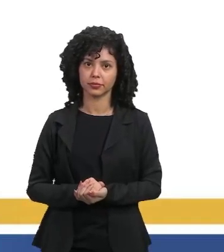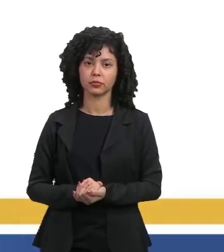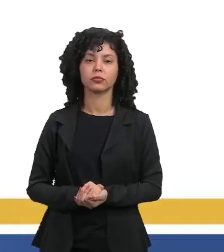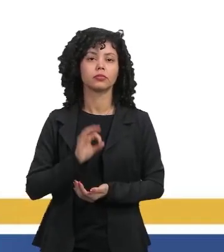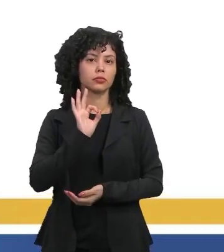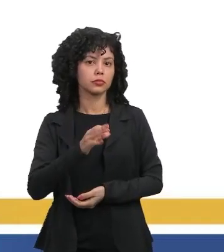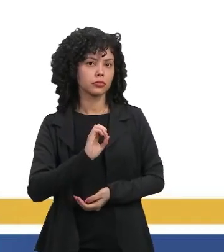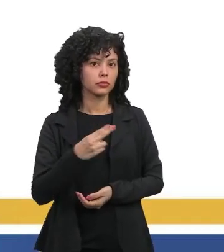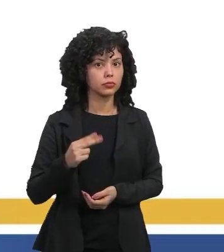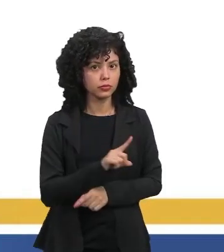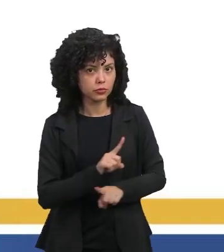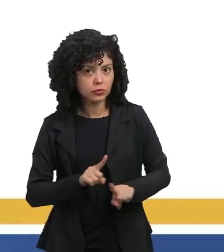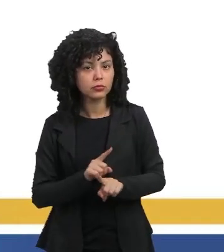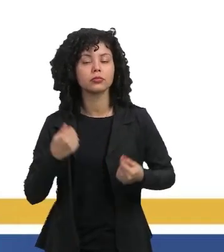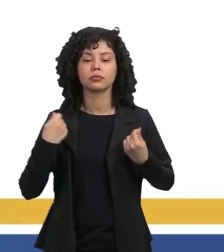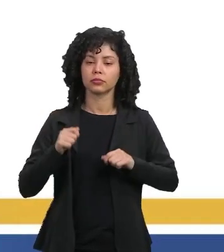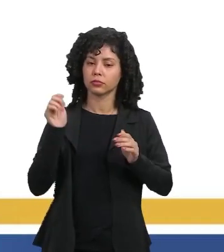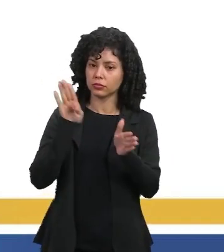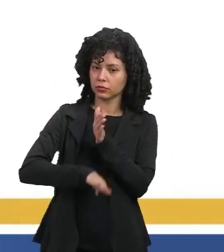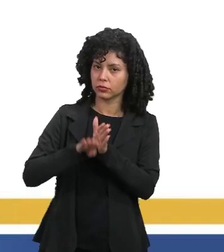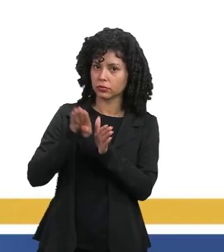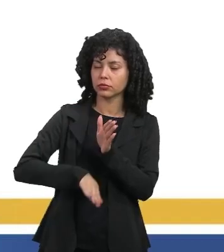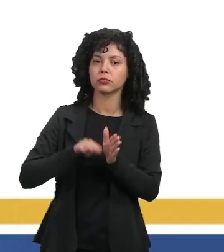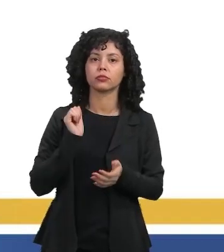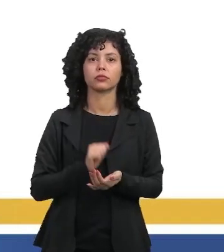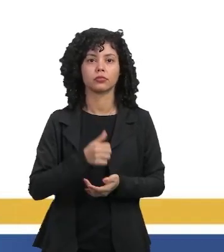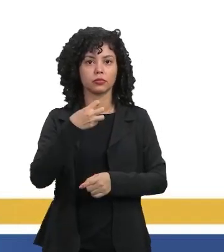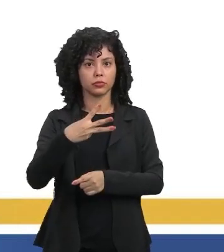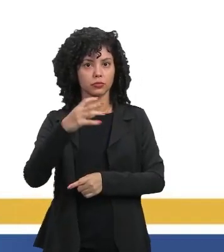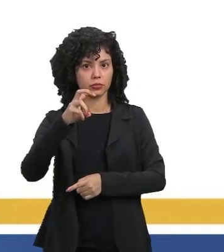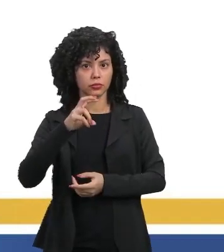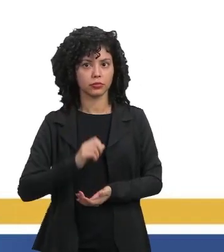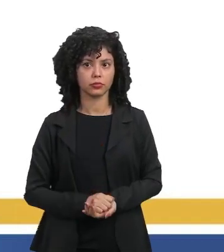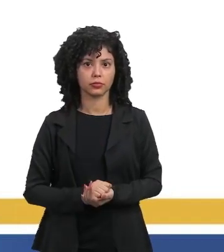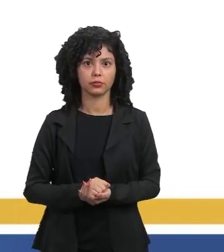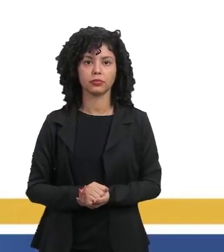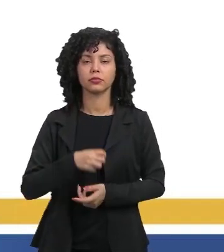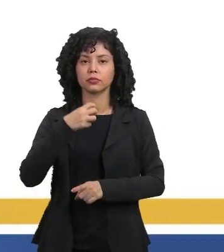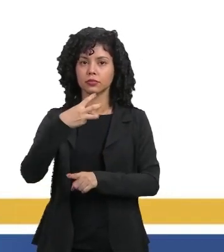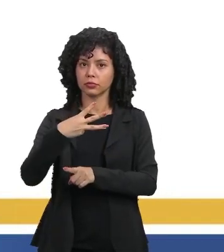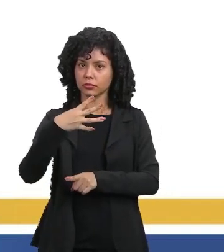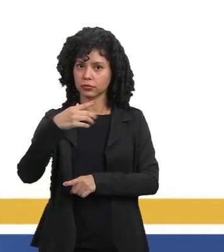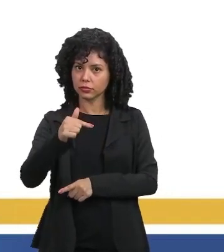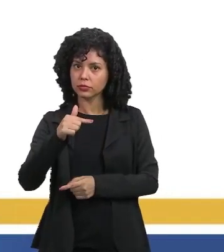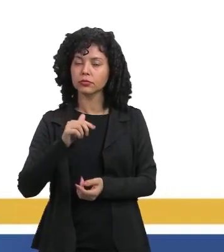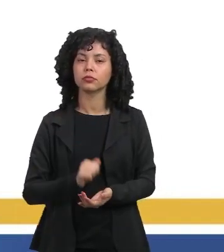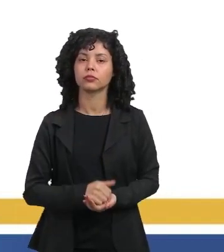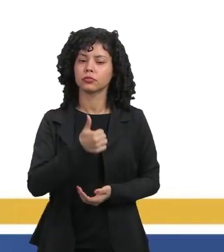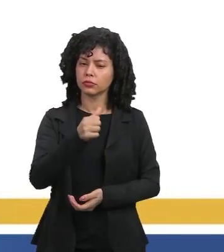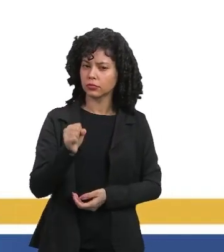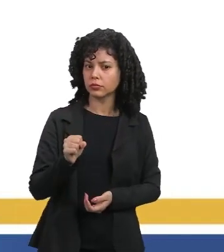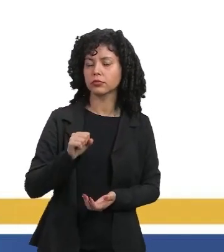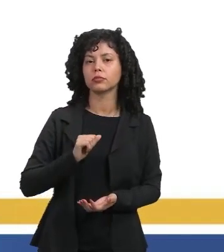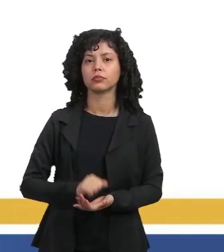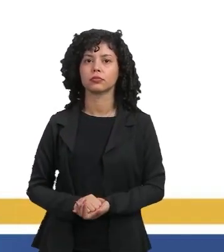ou não, tem que fazer a subtração. 35 menos 17 dá 18.